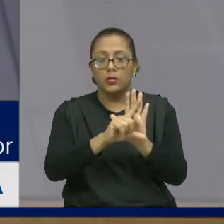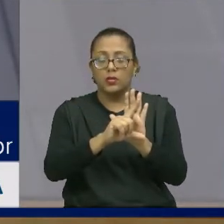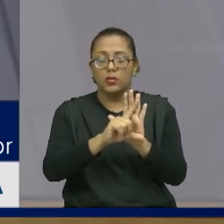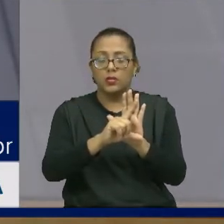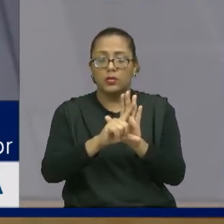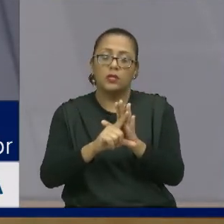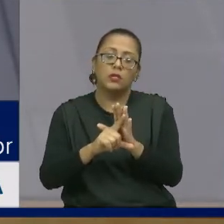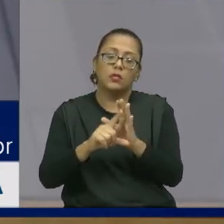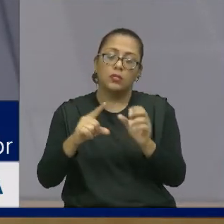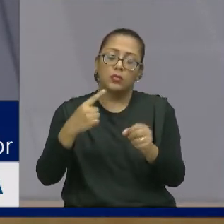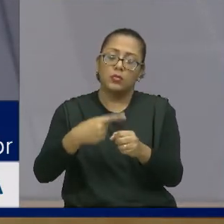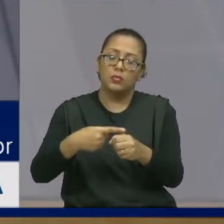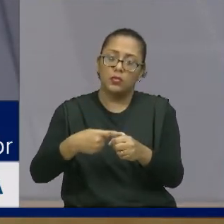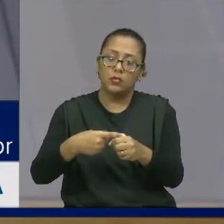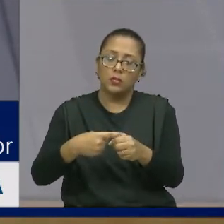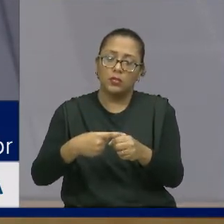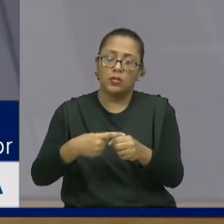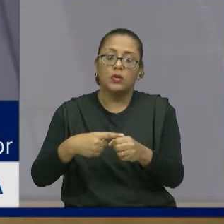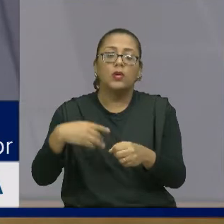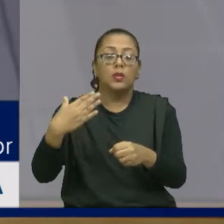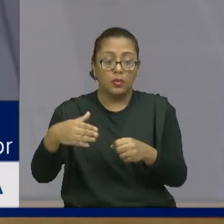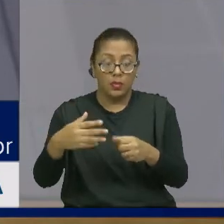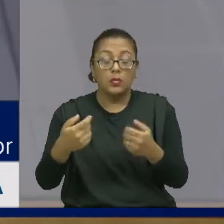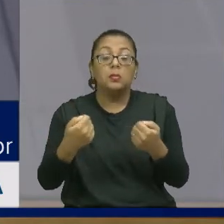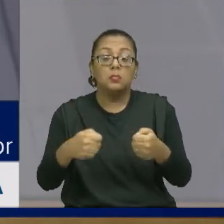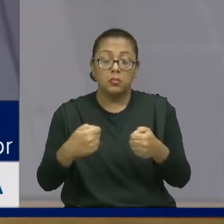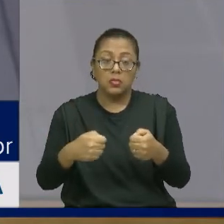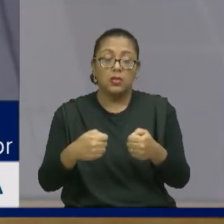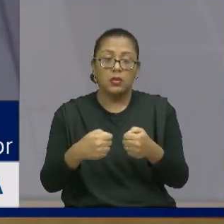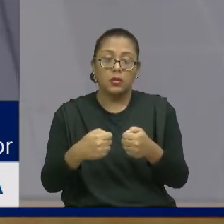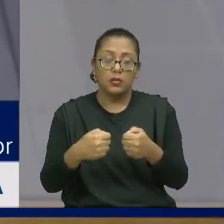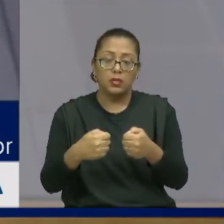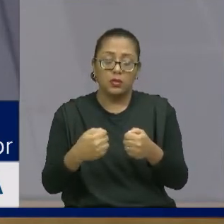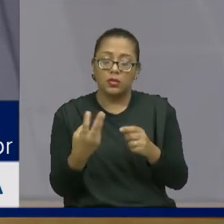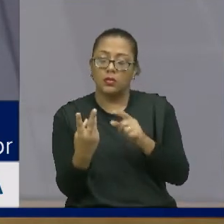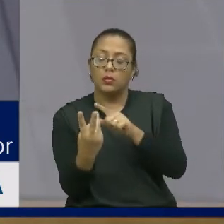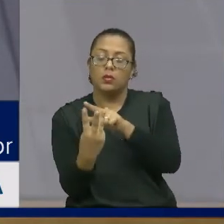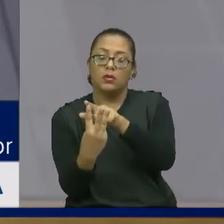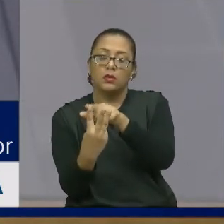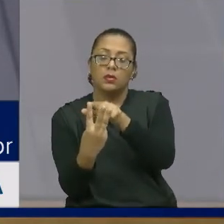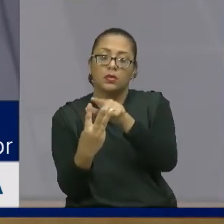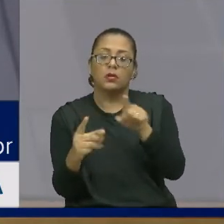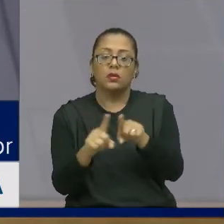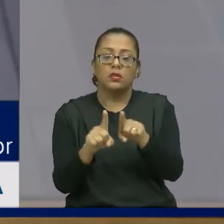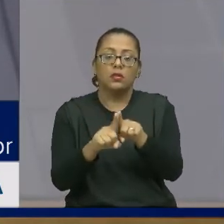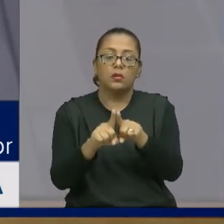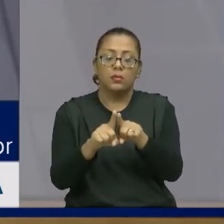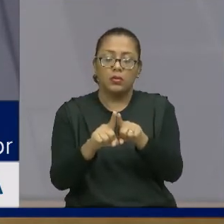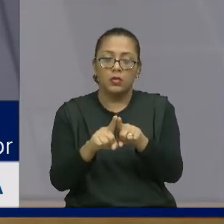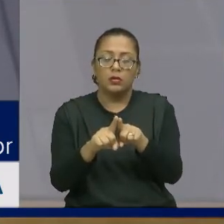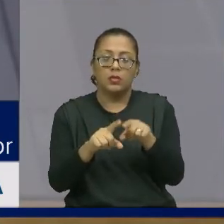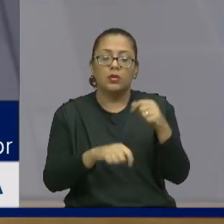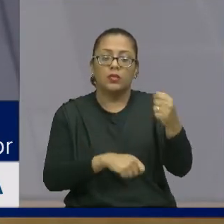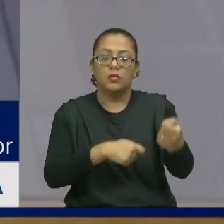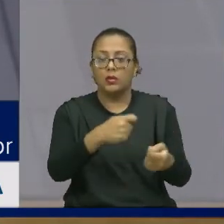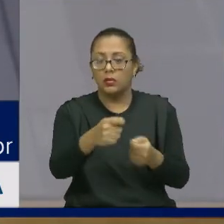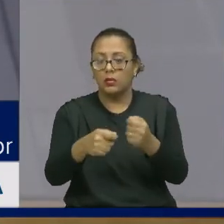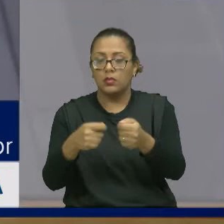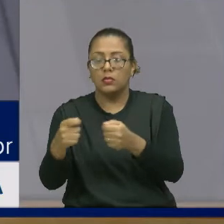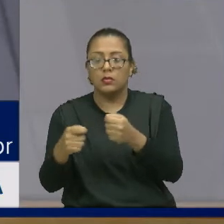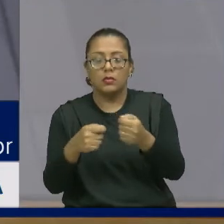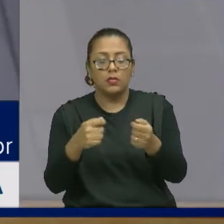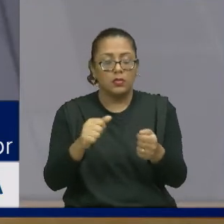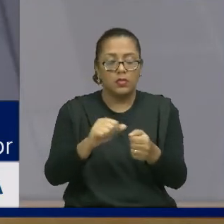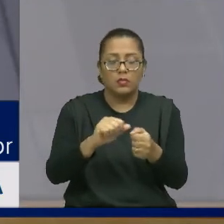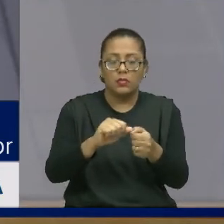municipal, quando assim previsto. 3. propor a adoção de medidas